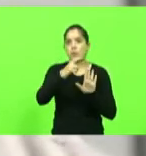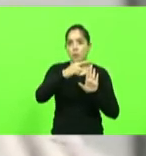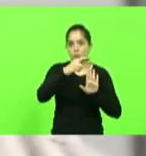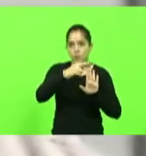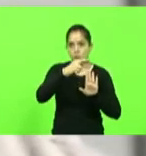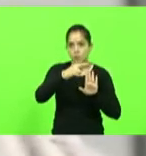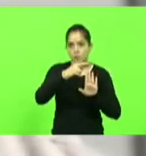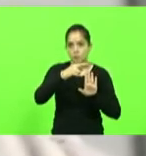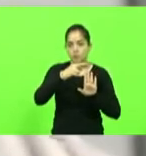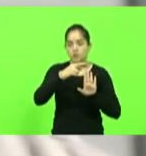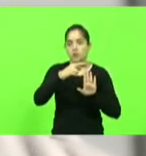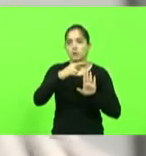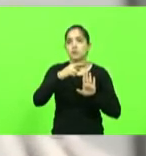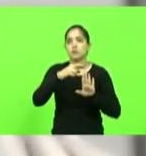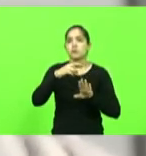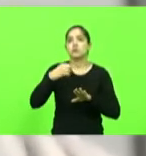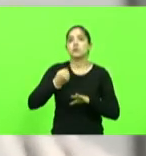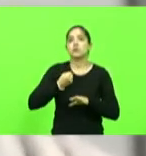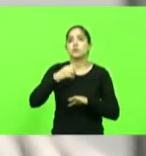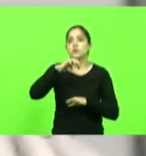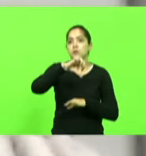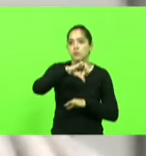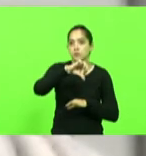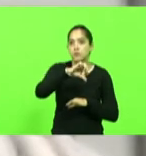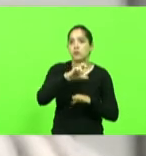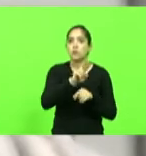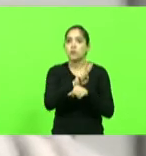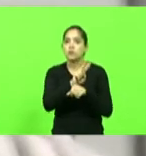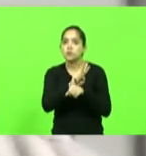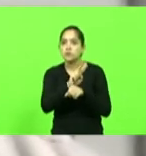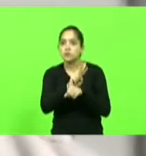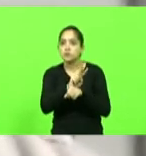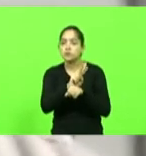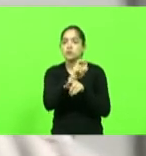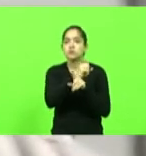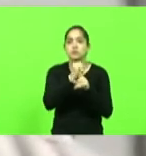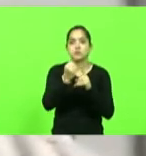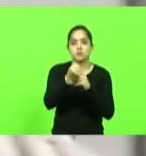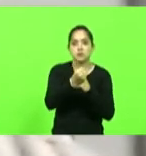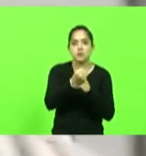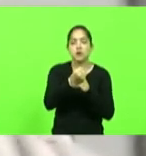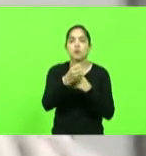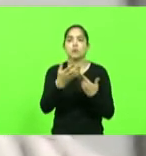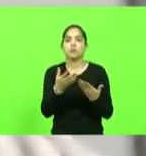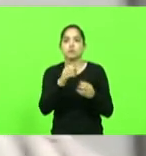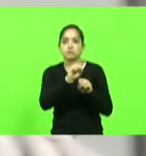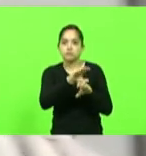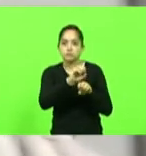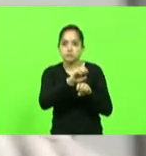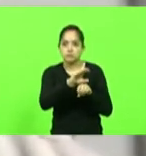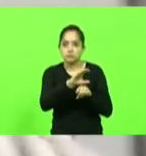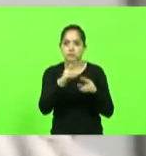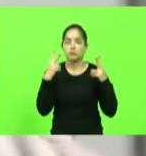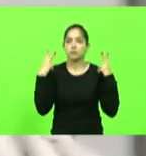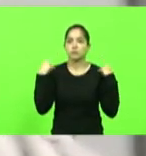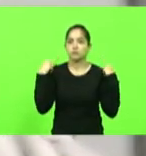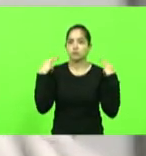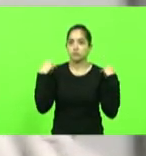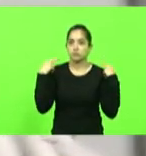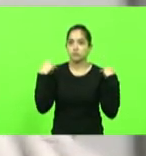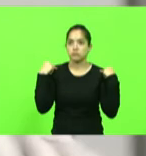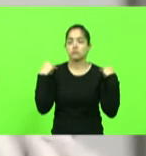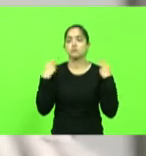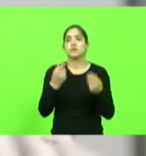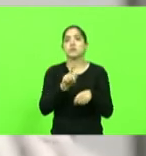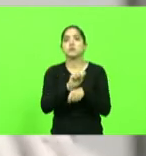9 de 2014, o cuidador social, orientador ou educador social, motorista, funções de gestão financeira